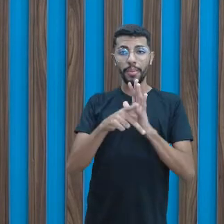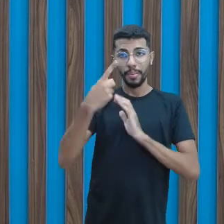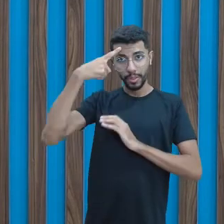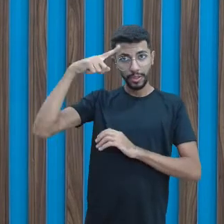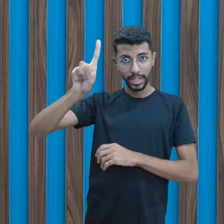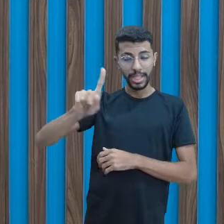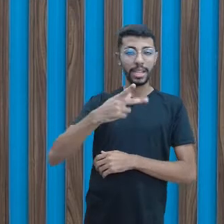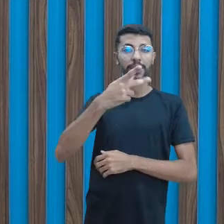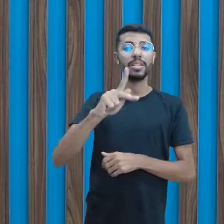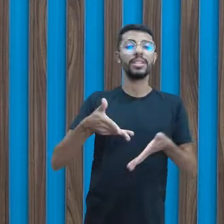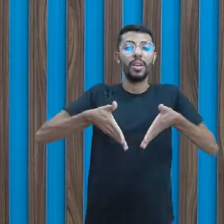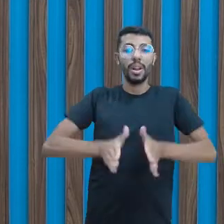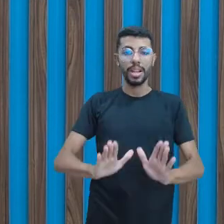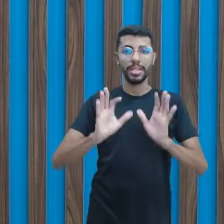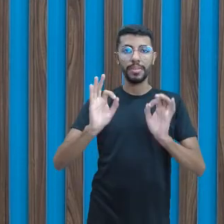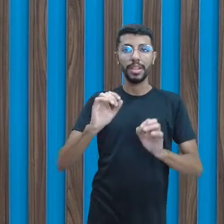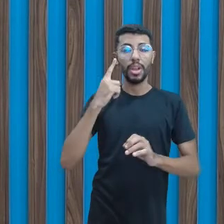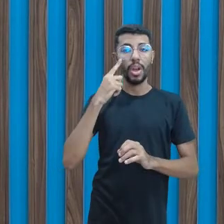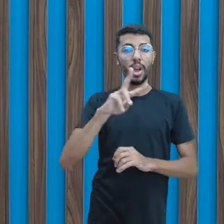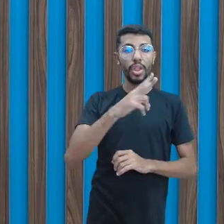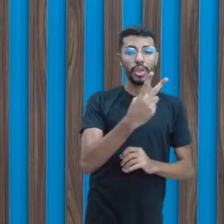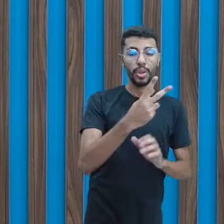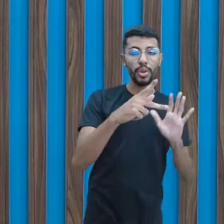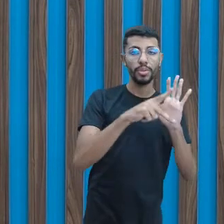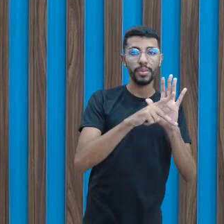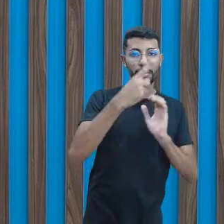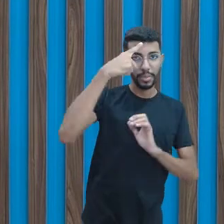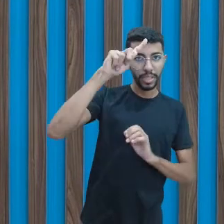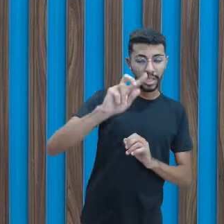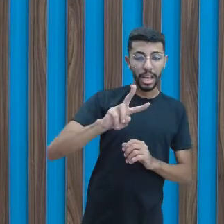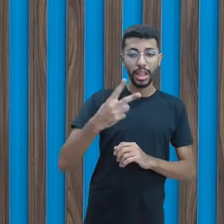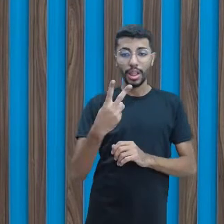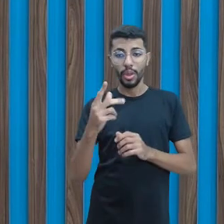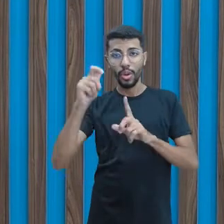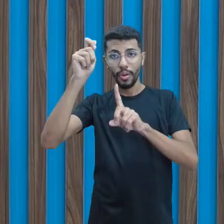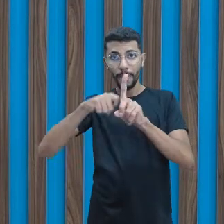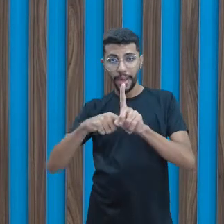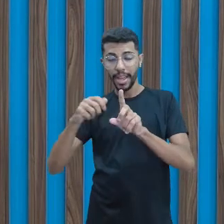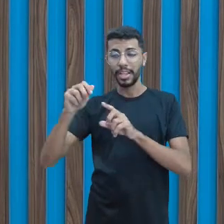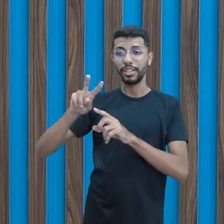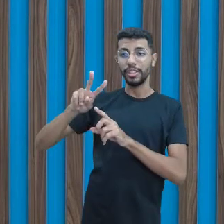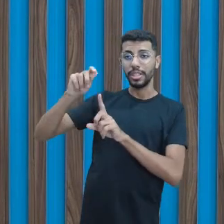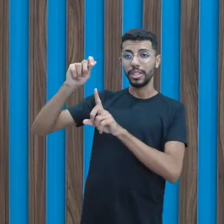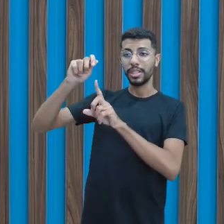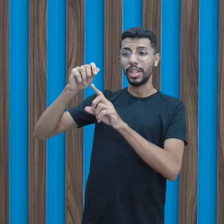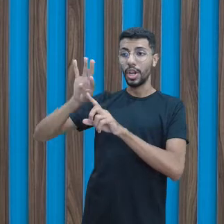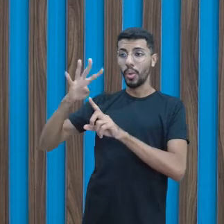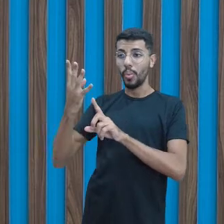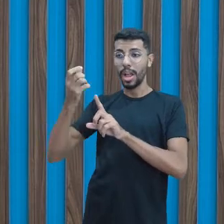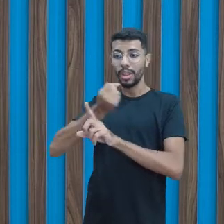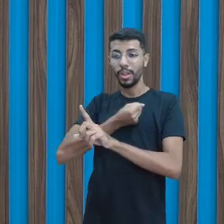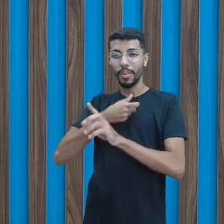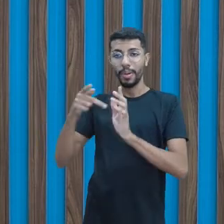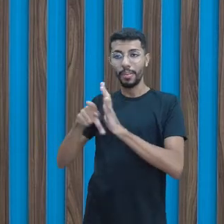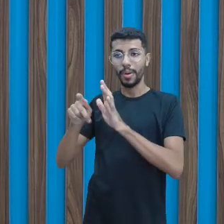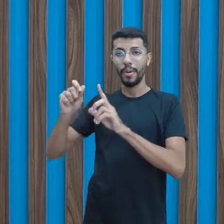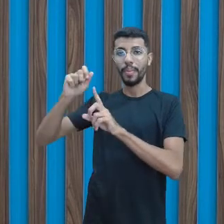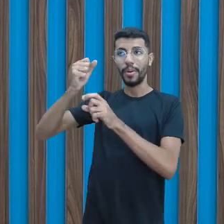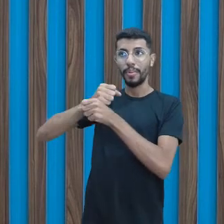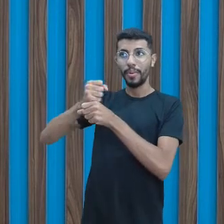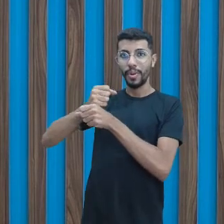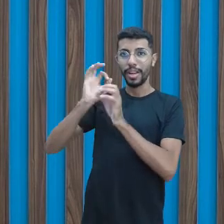o dia, 2 dígitos para o mês e 4 dígitos para o ano, tá bom? E aí tu faz o teu login,